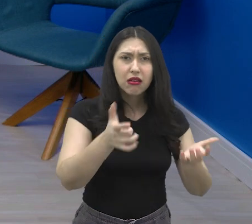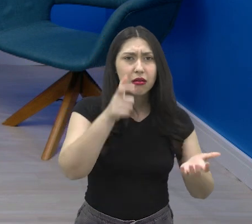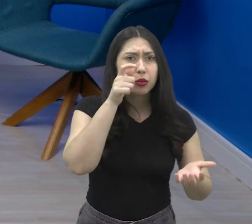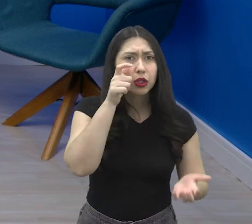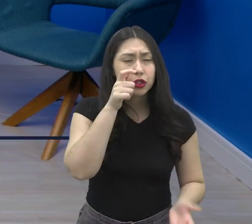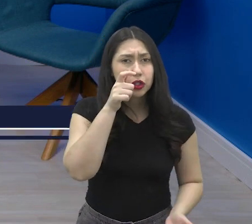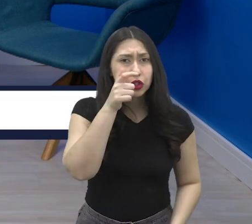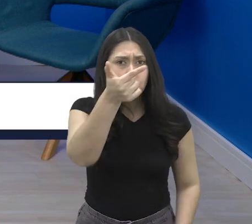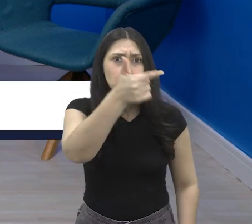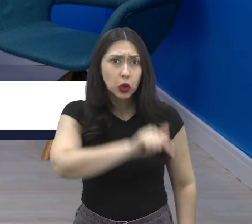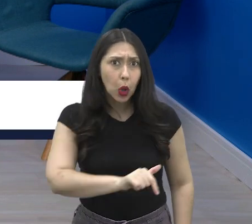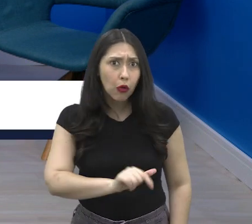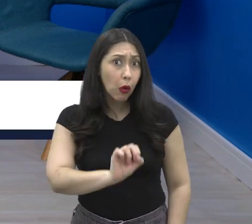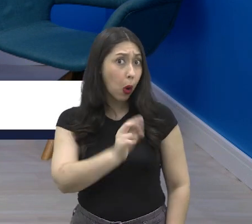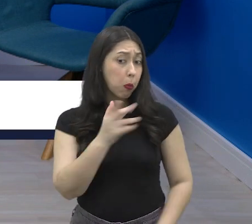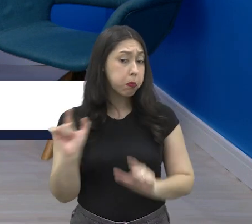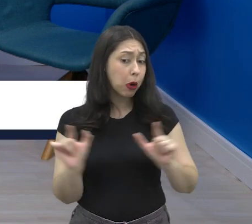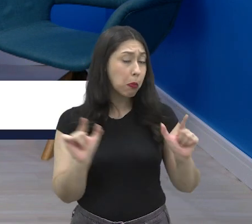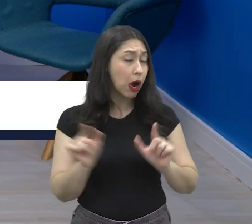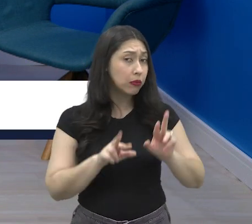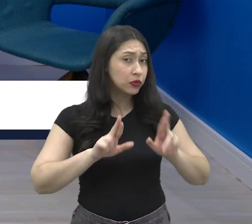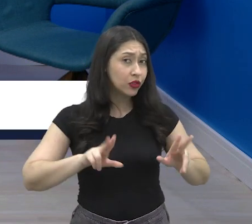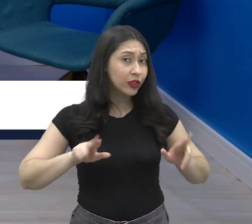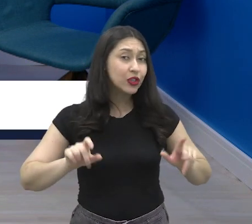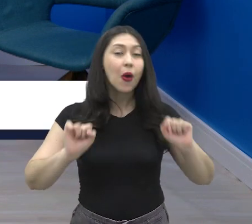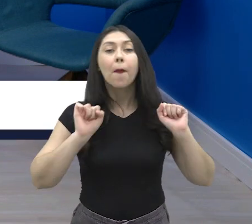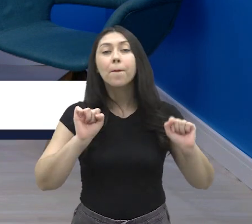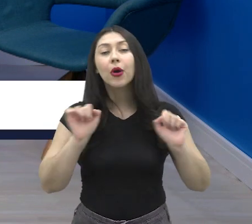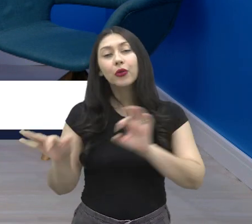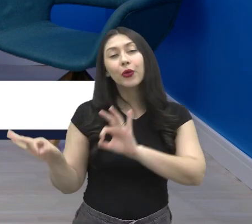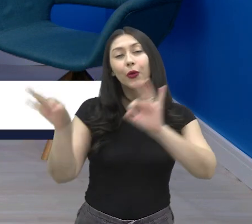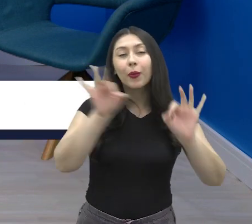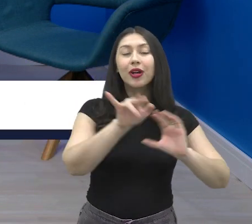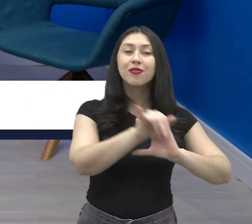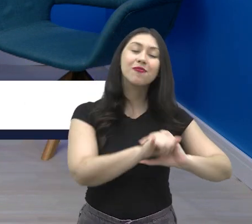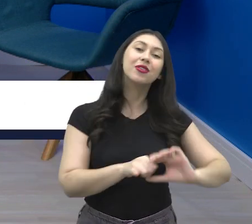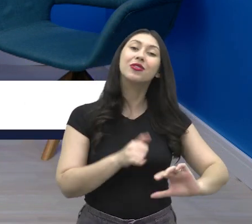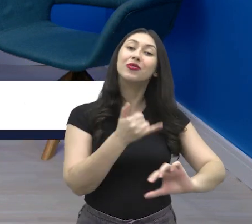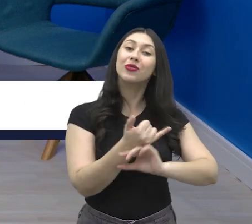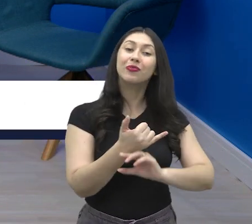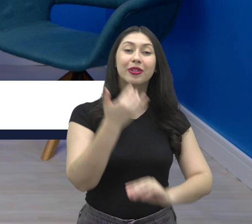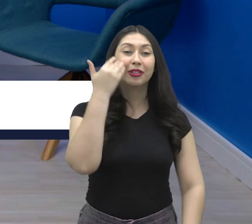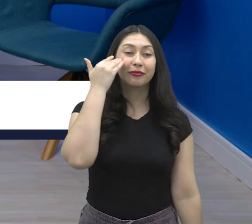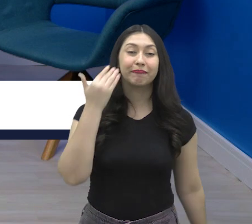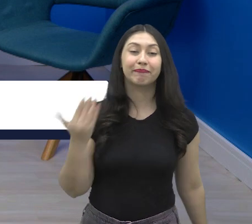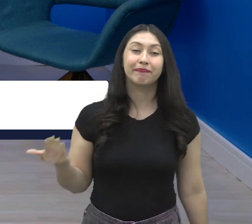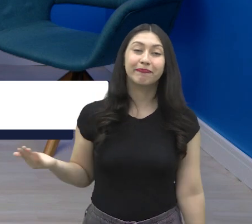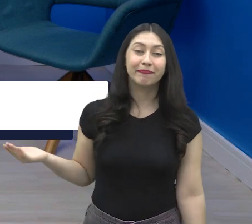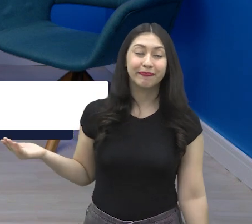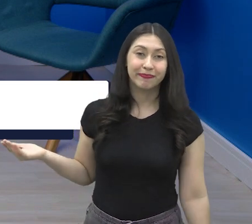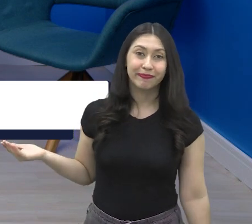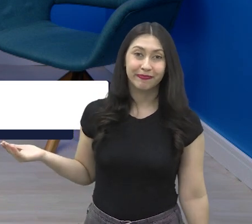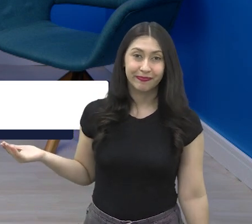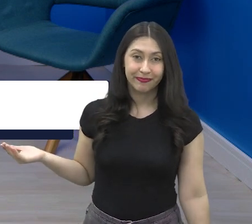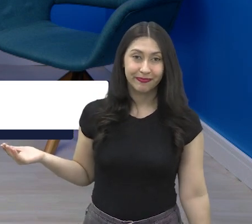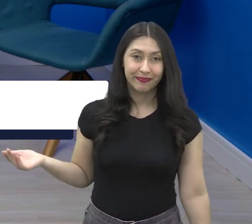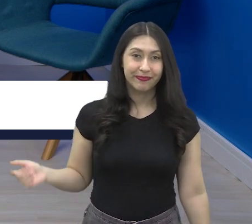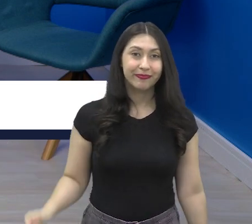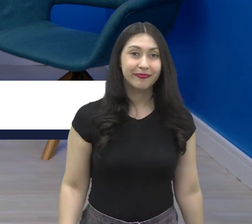Se você quiser rever esse ou outros programas, é só acompanhar lá o nosso canal no YouTube,